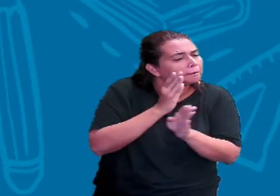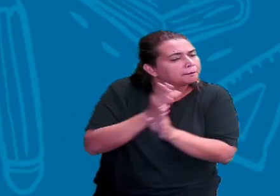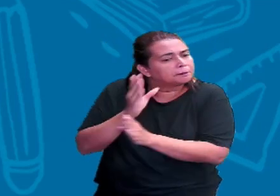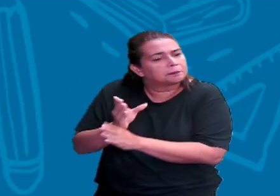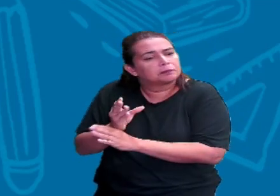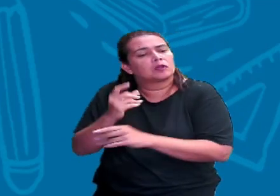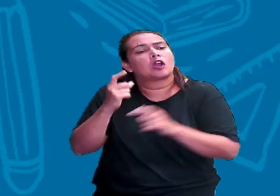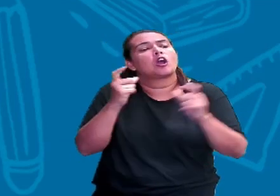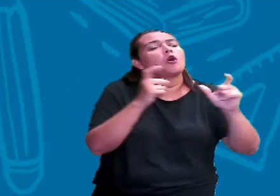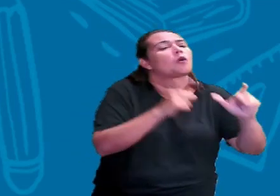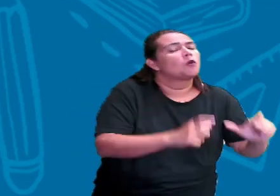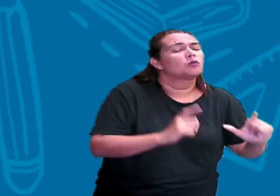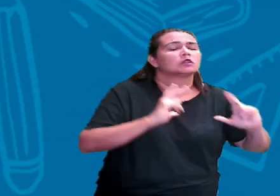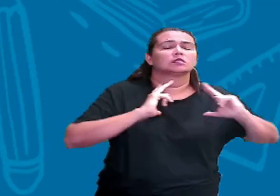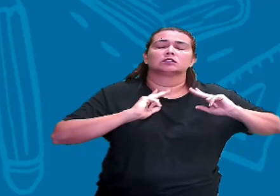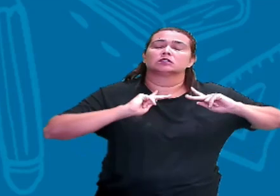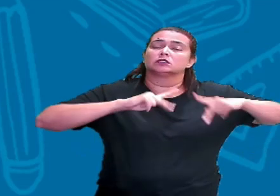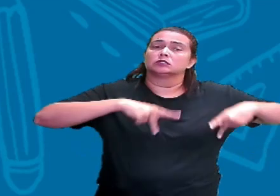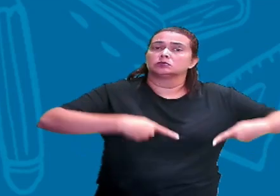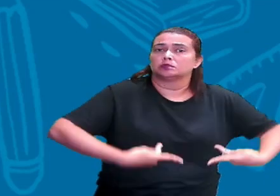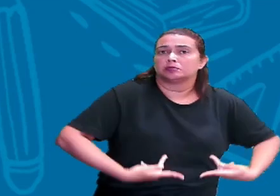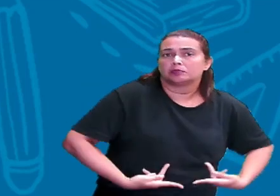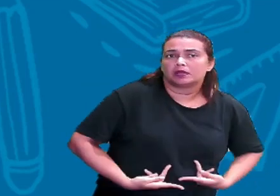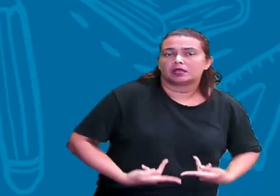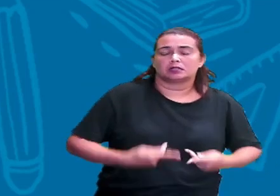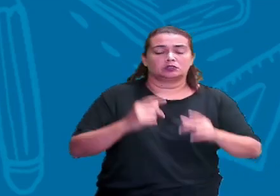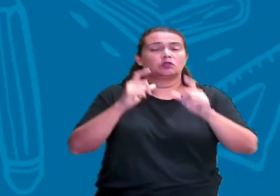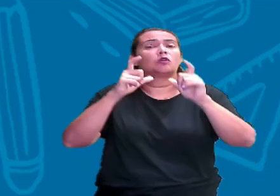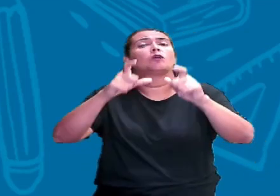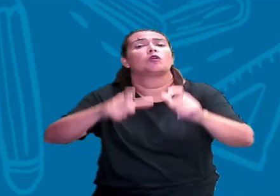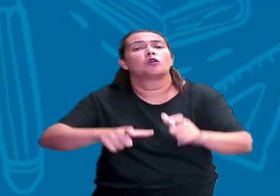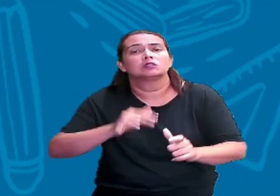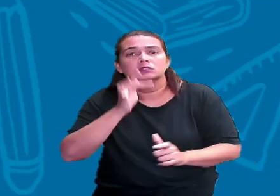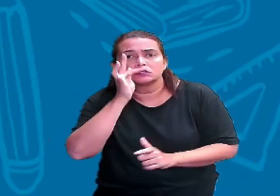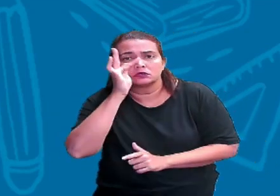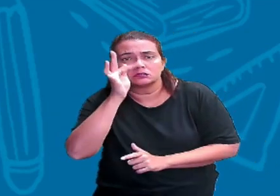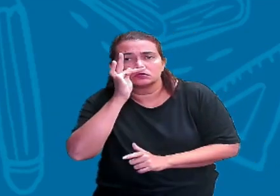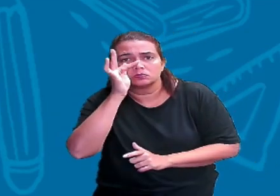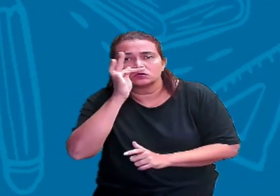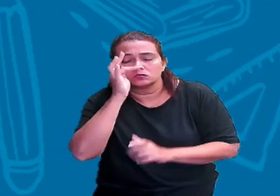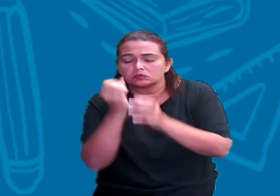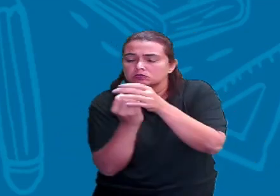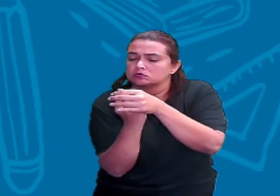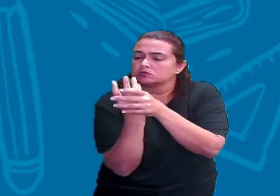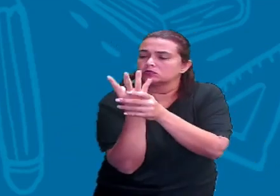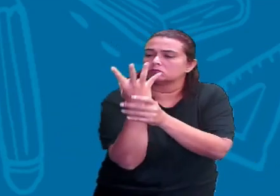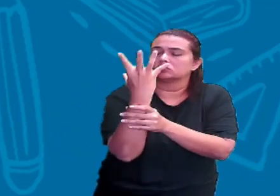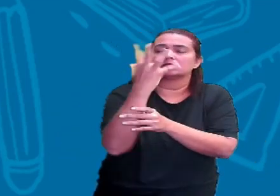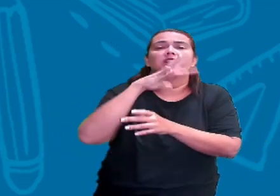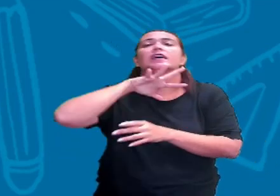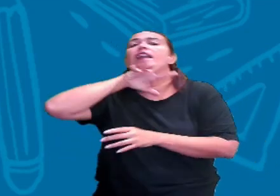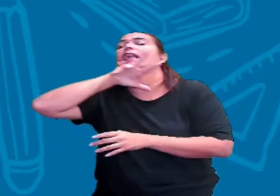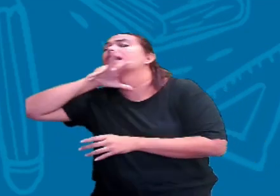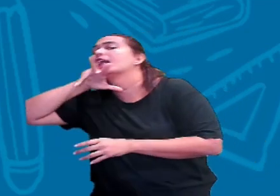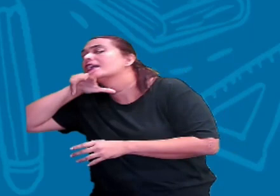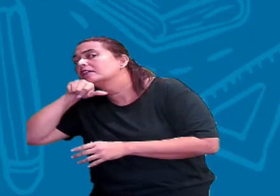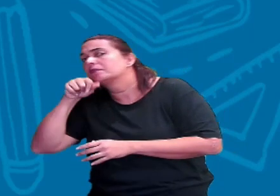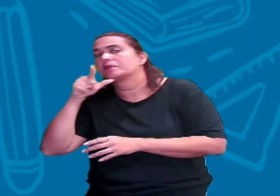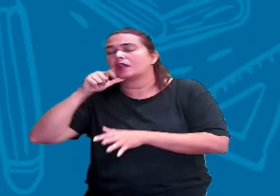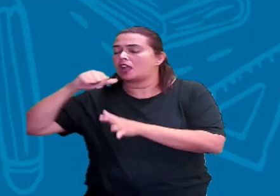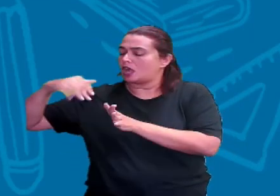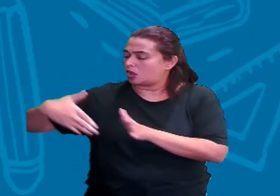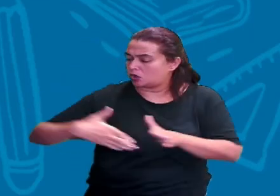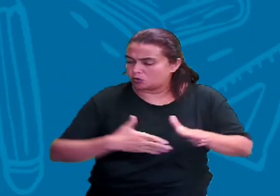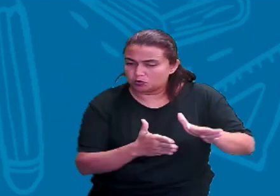os lagos, as montanhas e as cidades. Estudam porque esses elementos se encontram onde estão e como eles